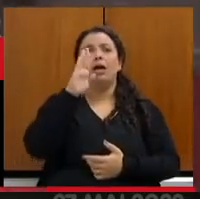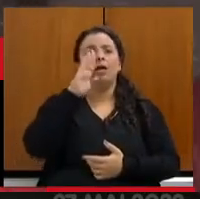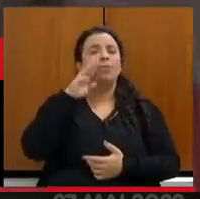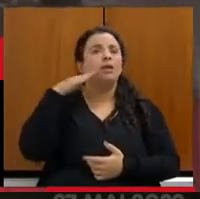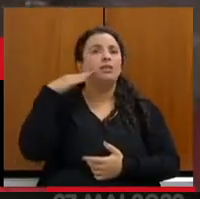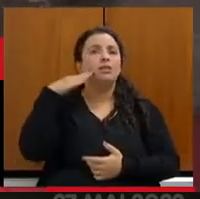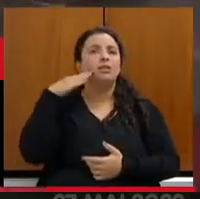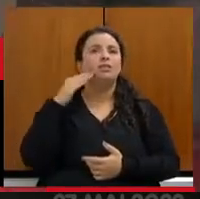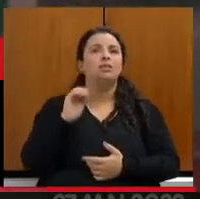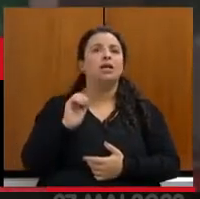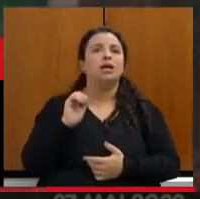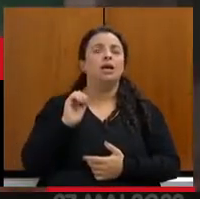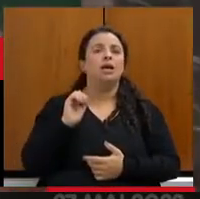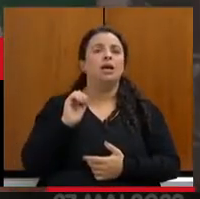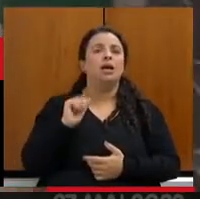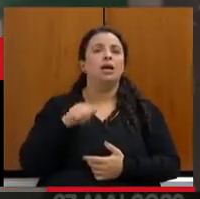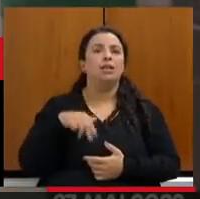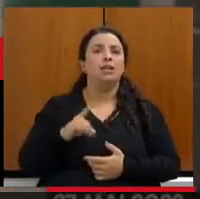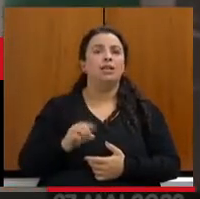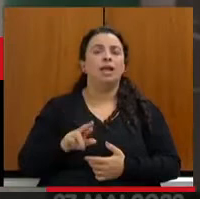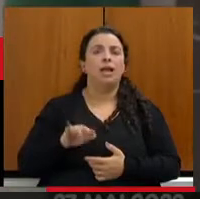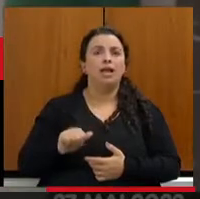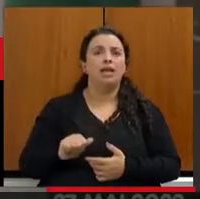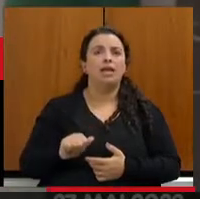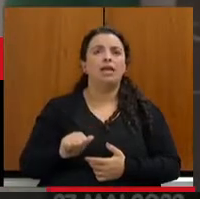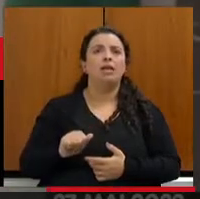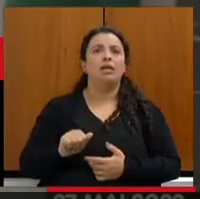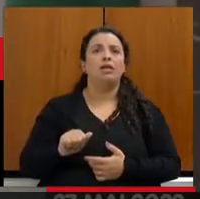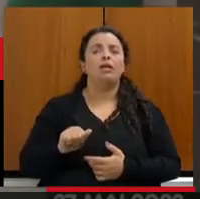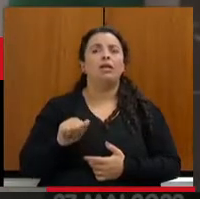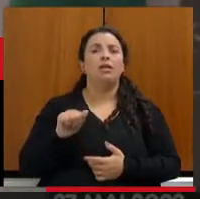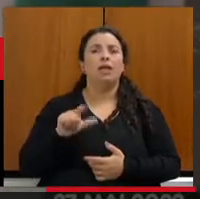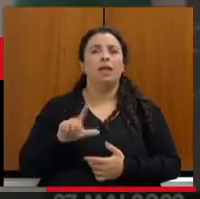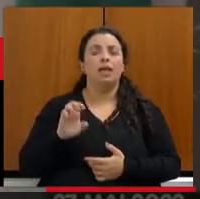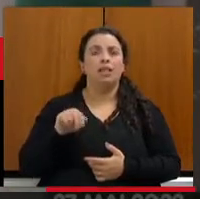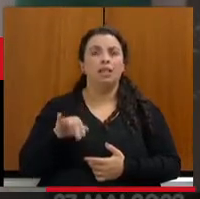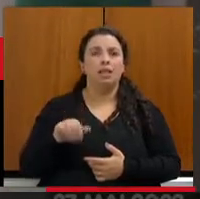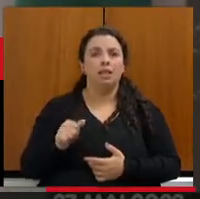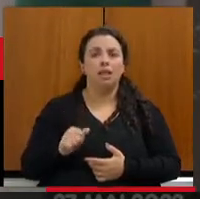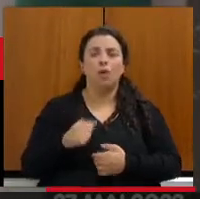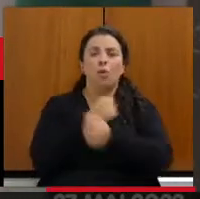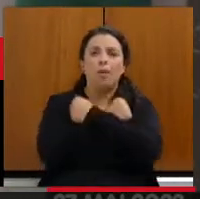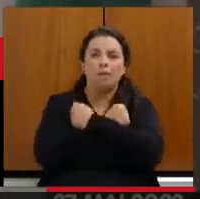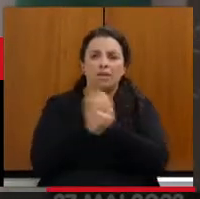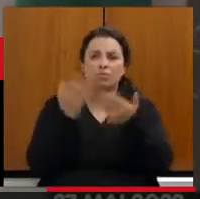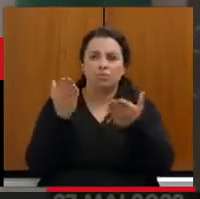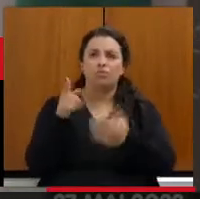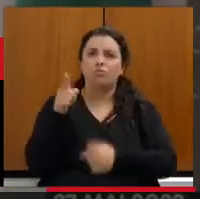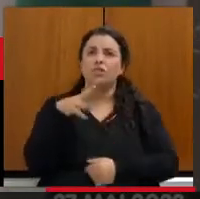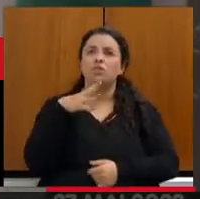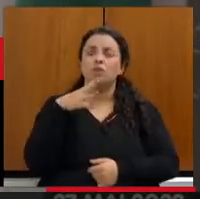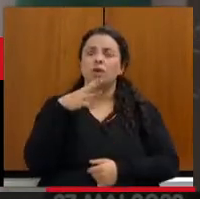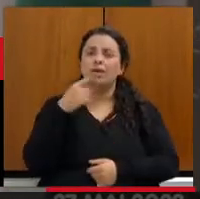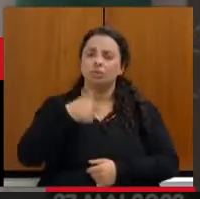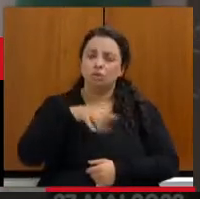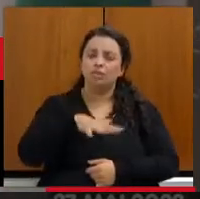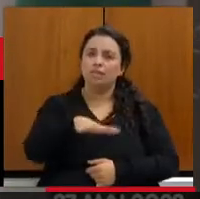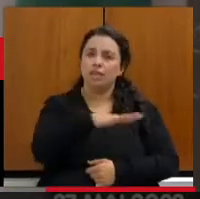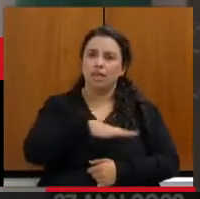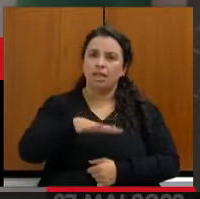eu abraço vocês Leninha e Beatriz conhece o nosso território tradicional Gerais zeiros